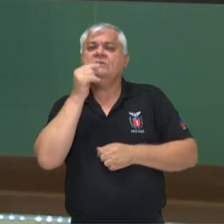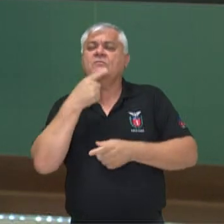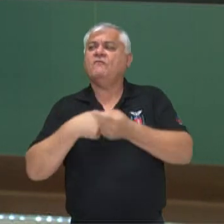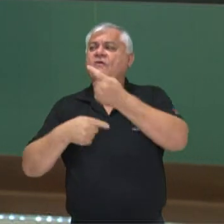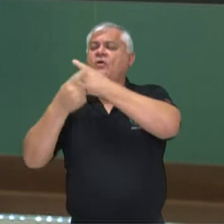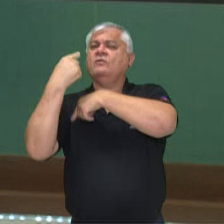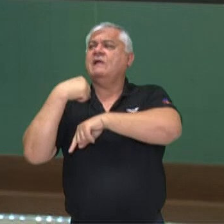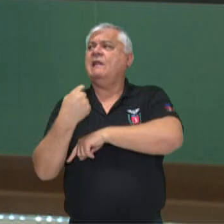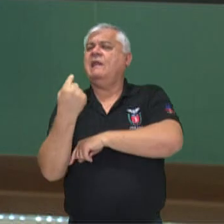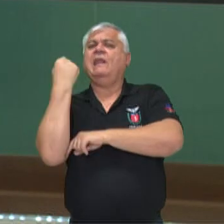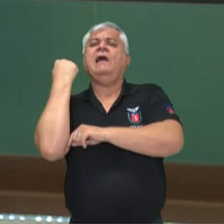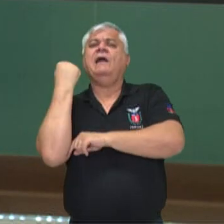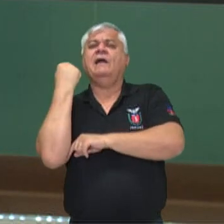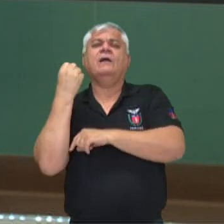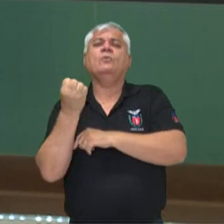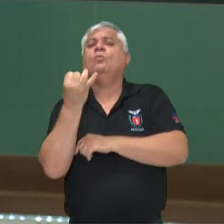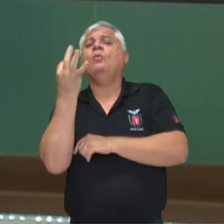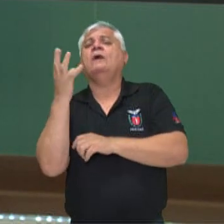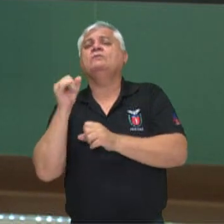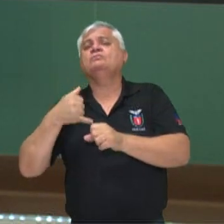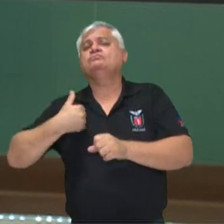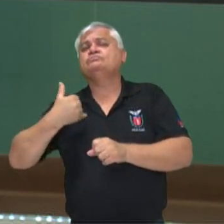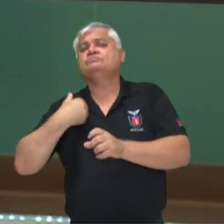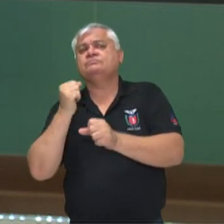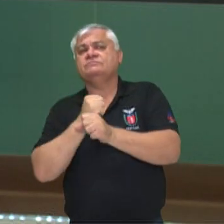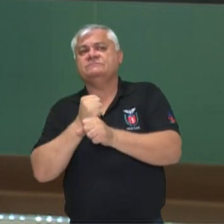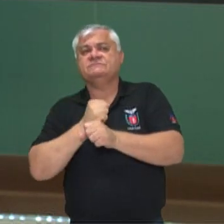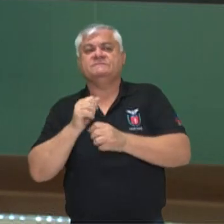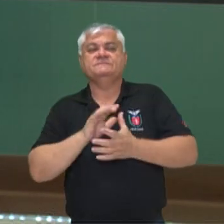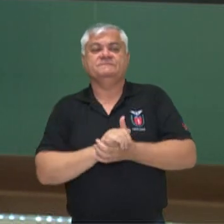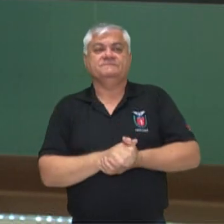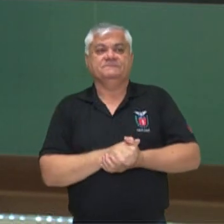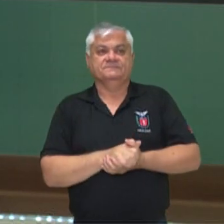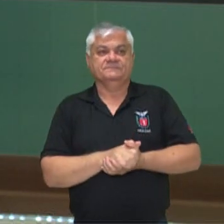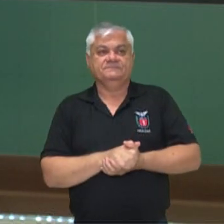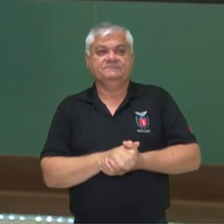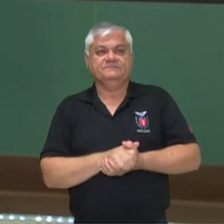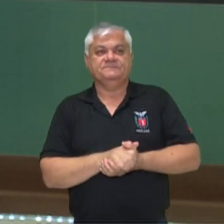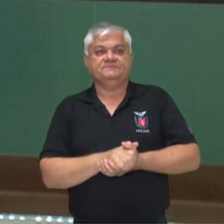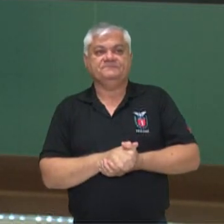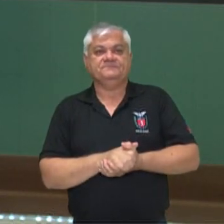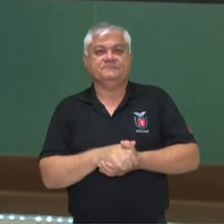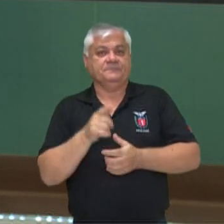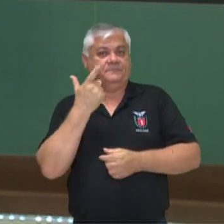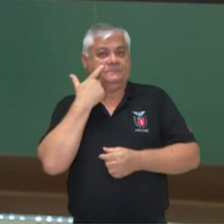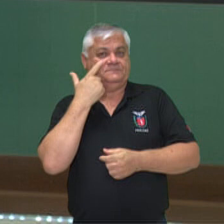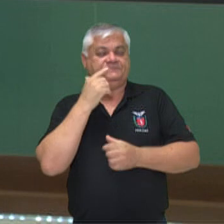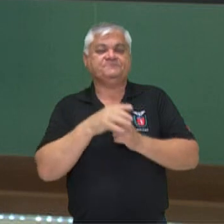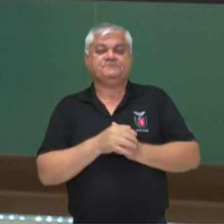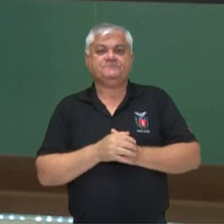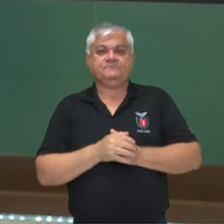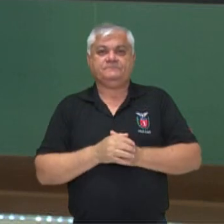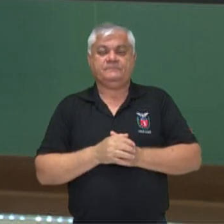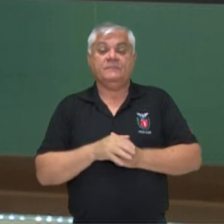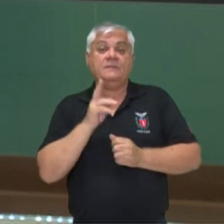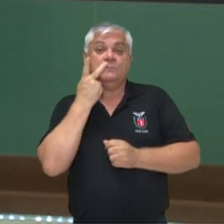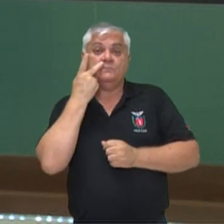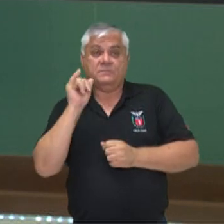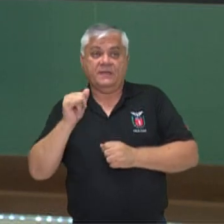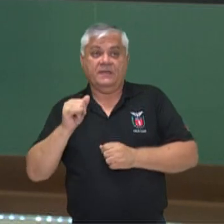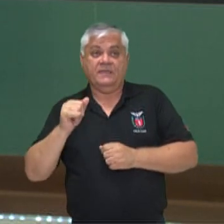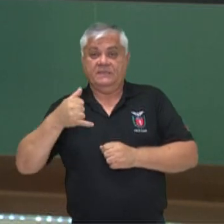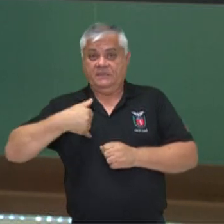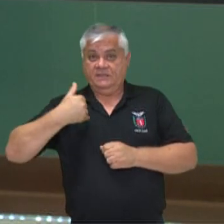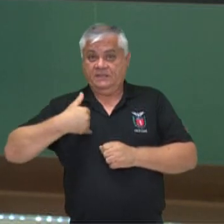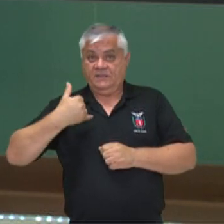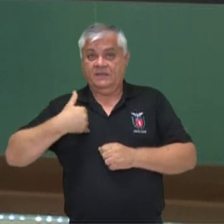no tempo. Então, vamos entender. Como assim, professora? Vamos transformar em sentença matemática. A idade do pai há